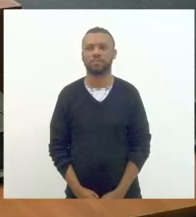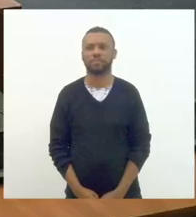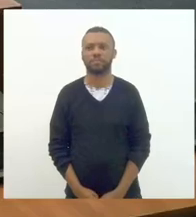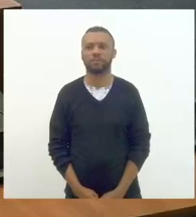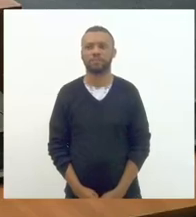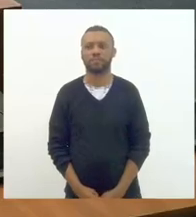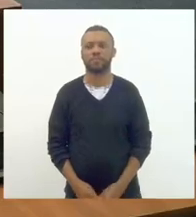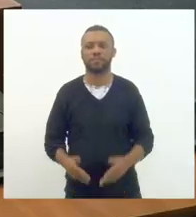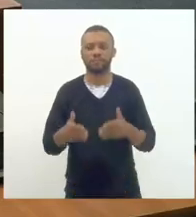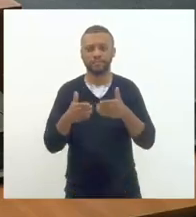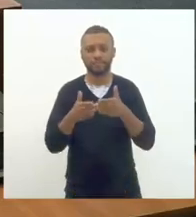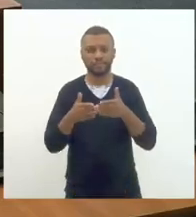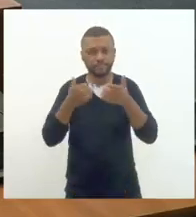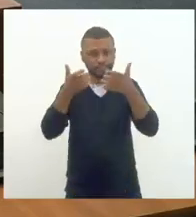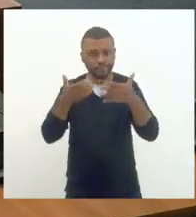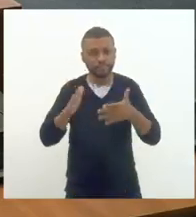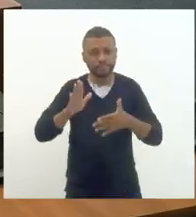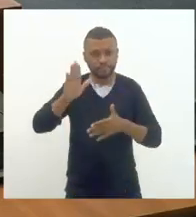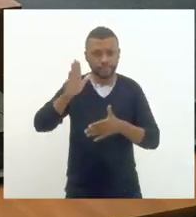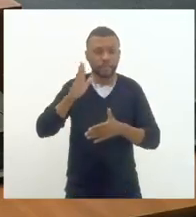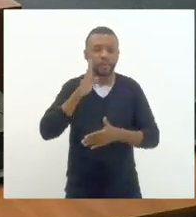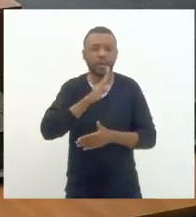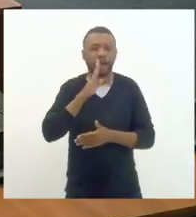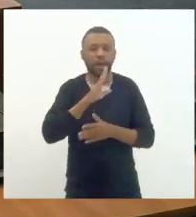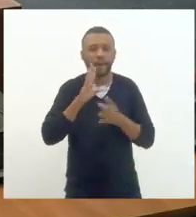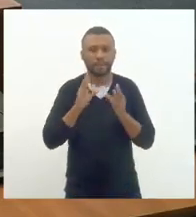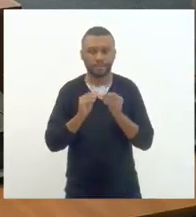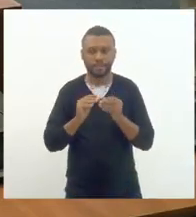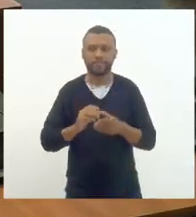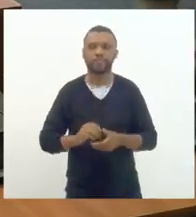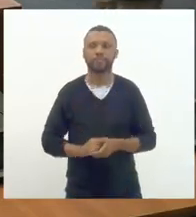Questão de ordens, senhor presidente, muito rápido. Instante só, deputado.